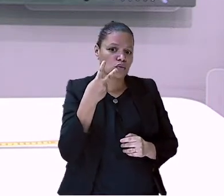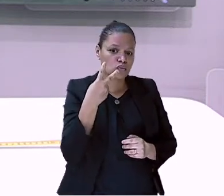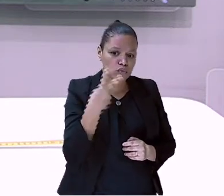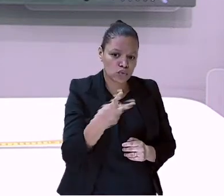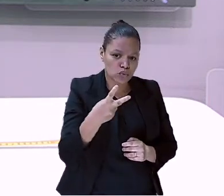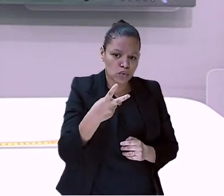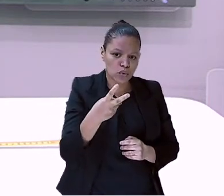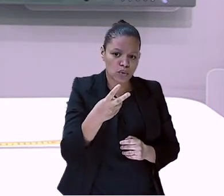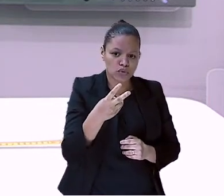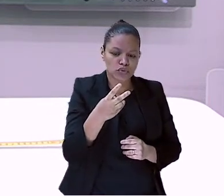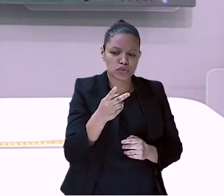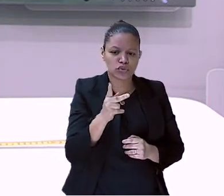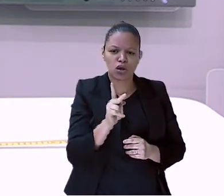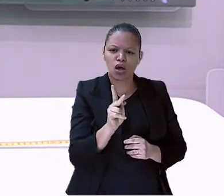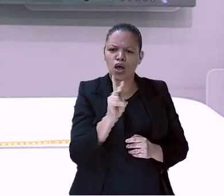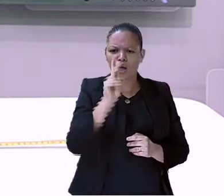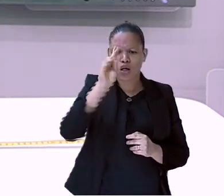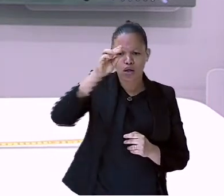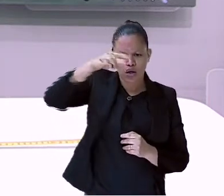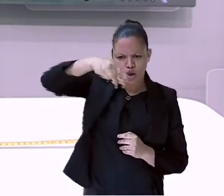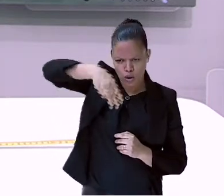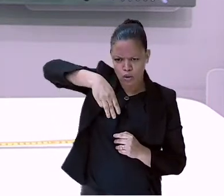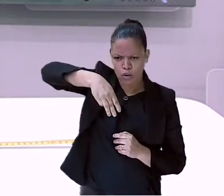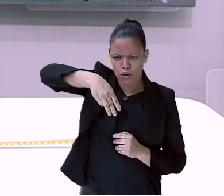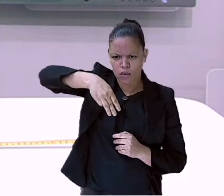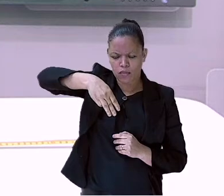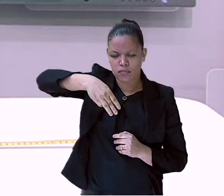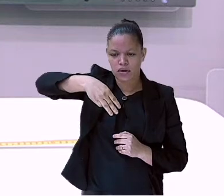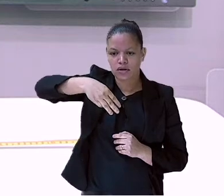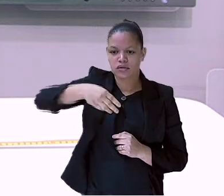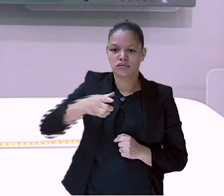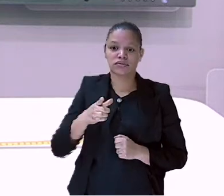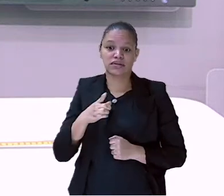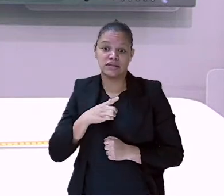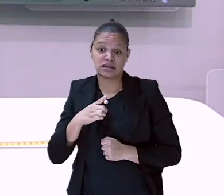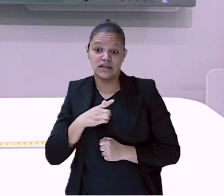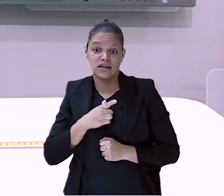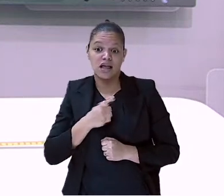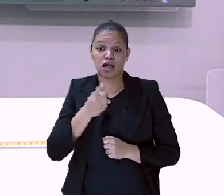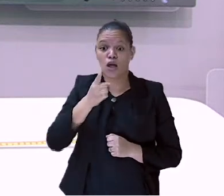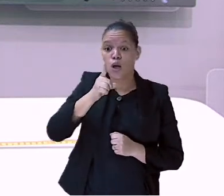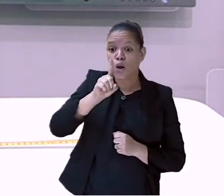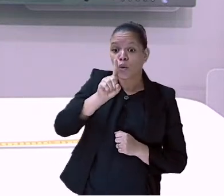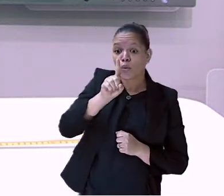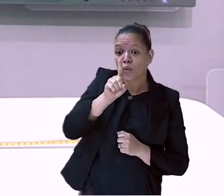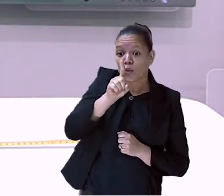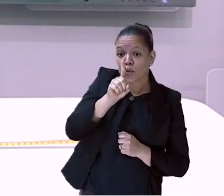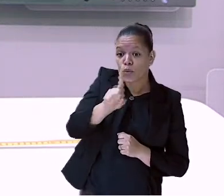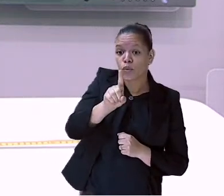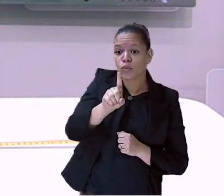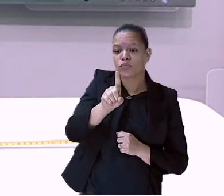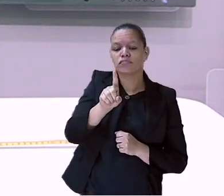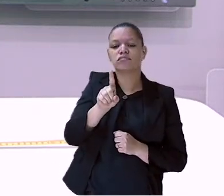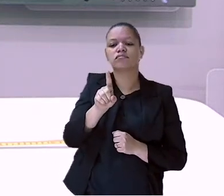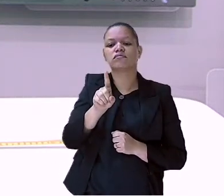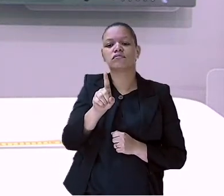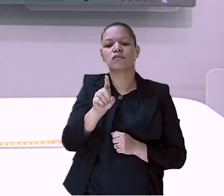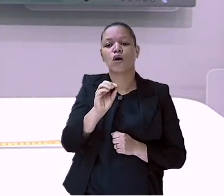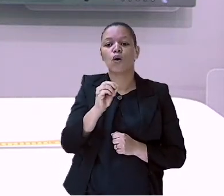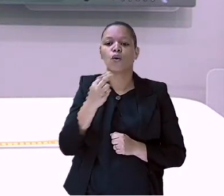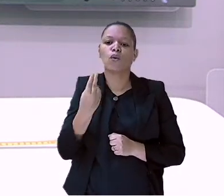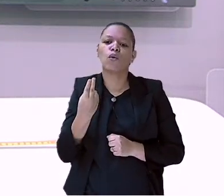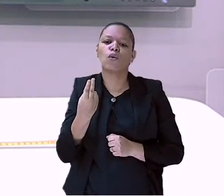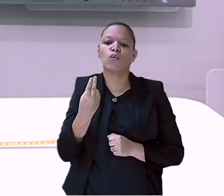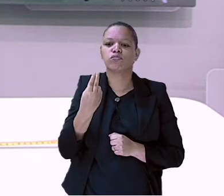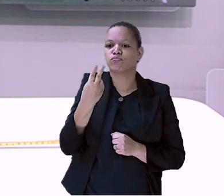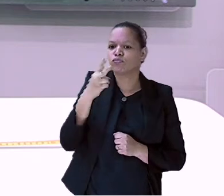tem 1 quilômetro. Então, o quilômetro é utilizado para distâncias maiores. Quando